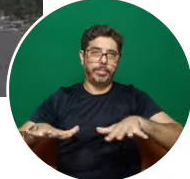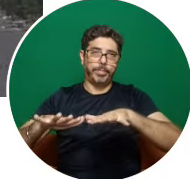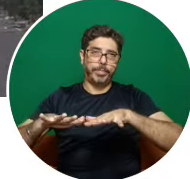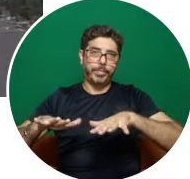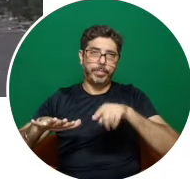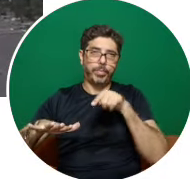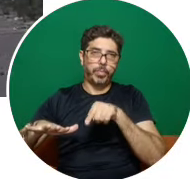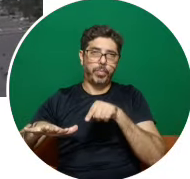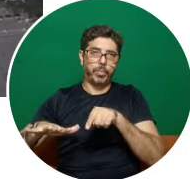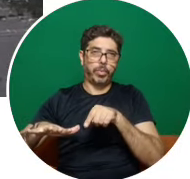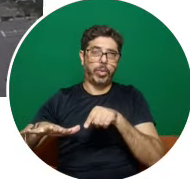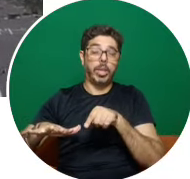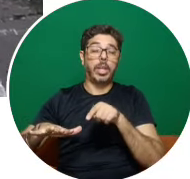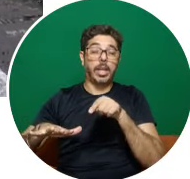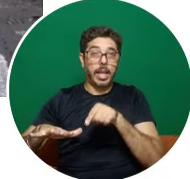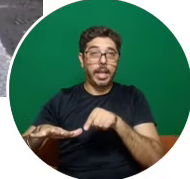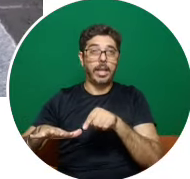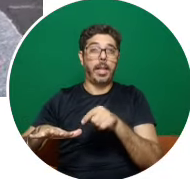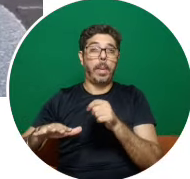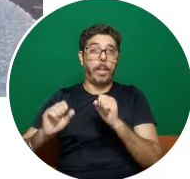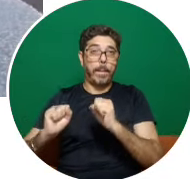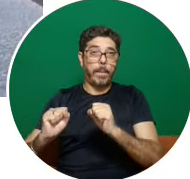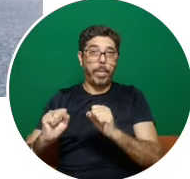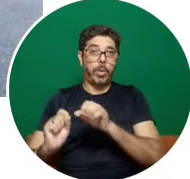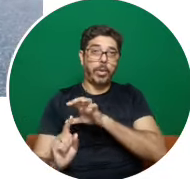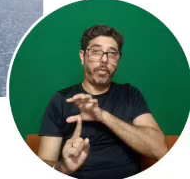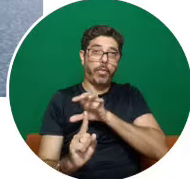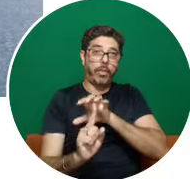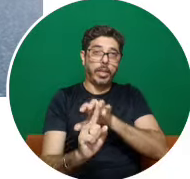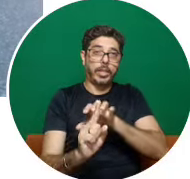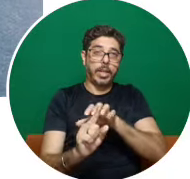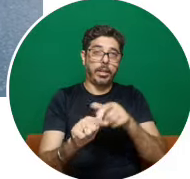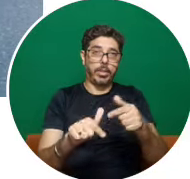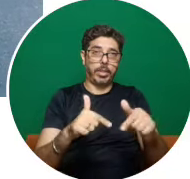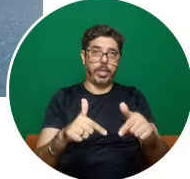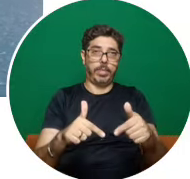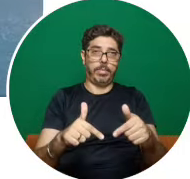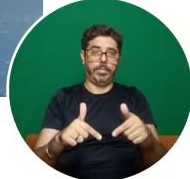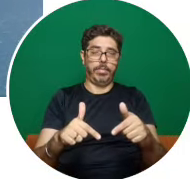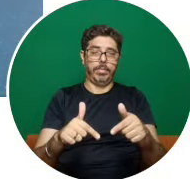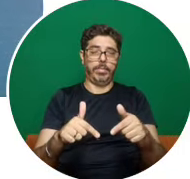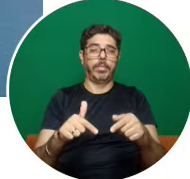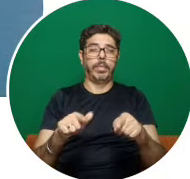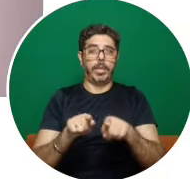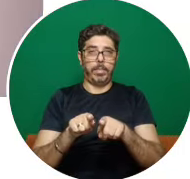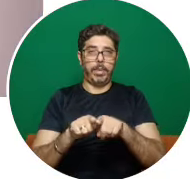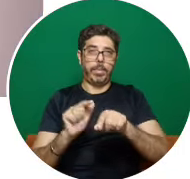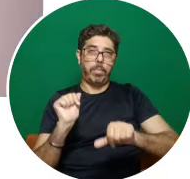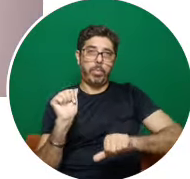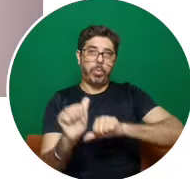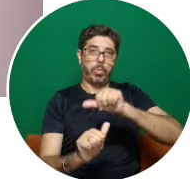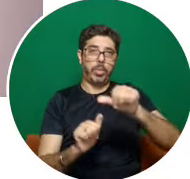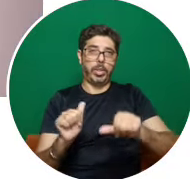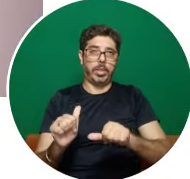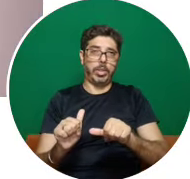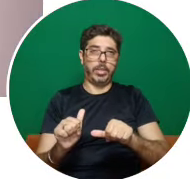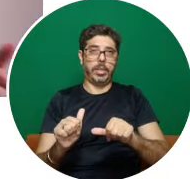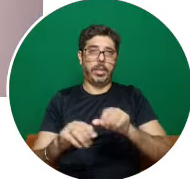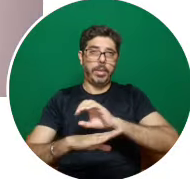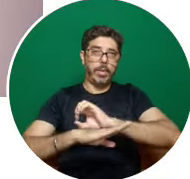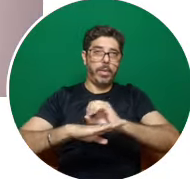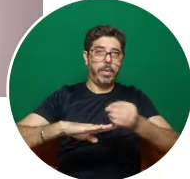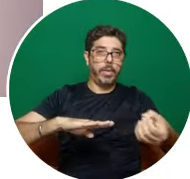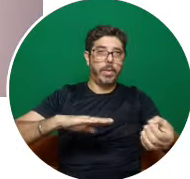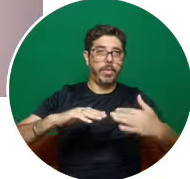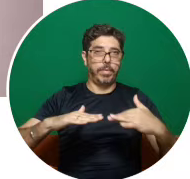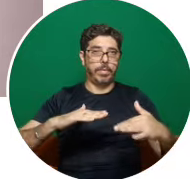campo gravitacional. Uma vez armazenada, essa energia fica disponível para realizar trabalho e ser convertida em outro